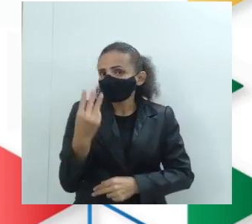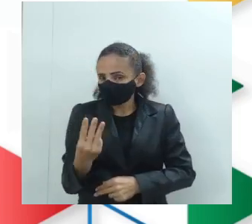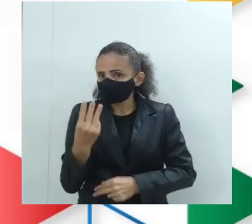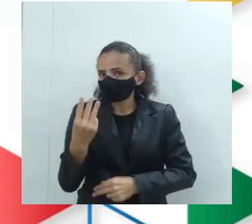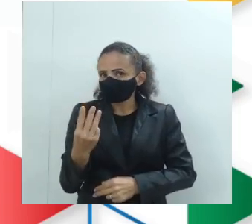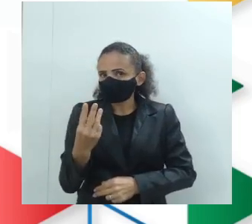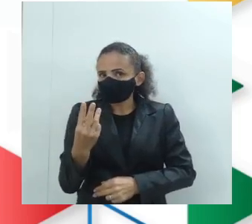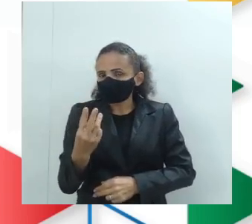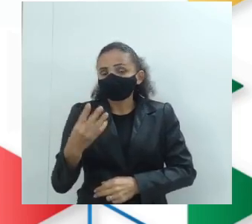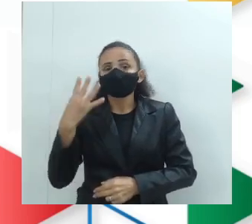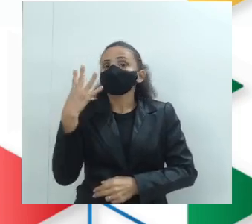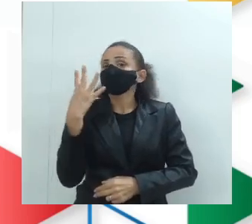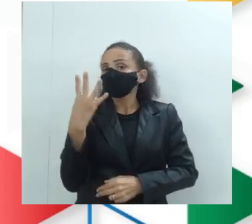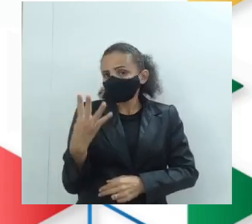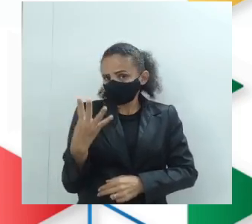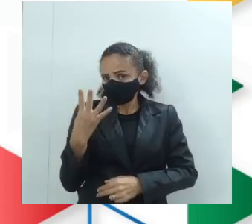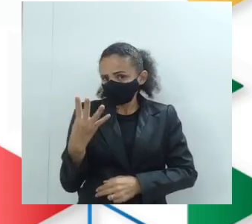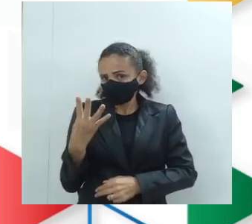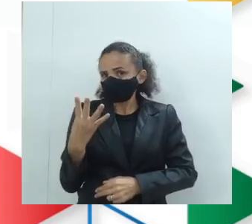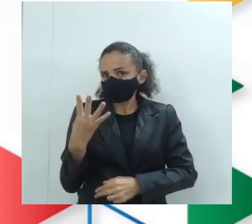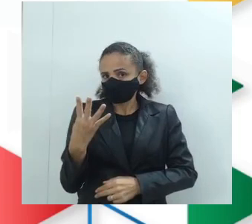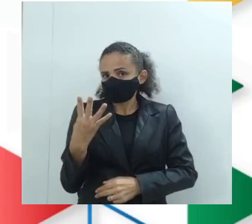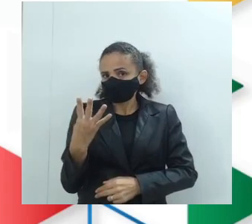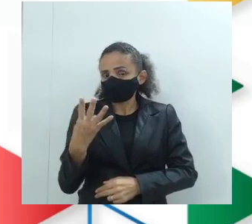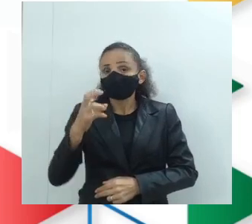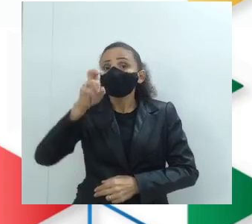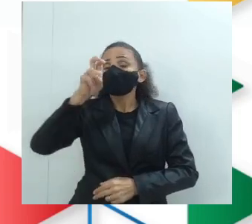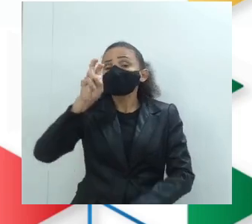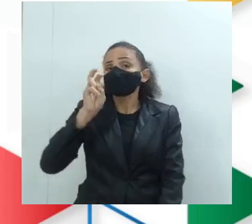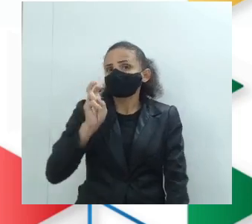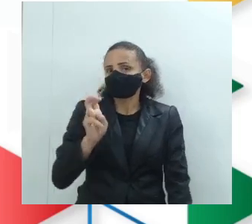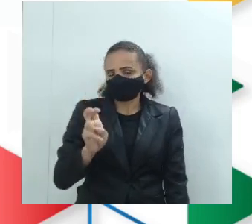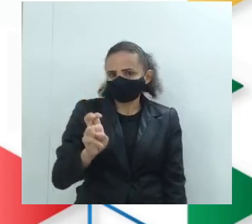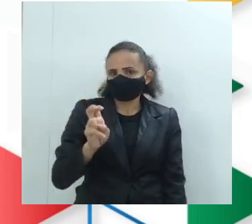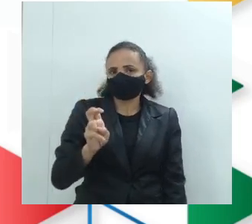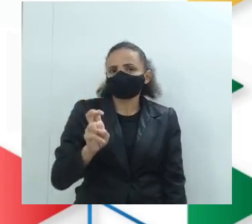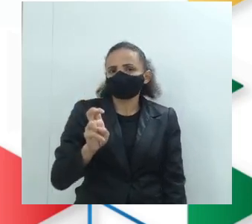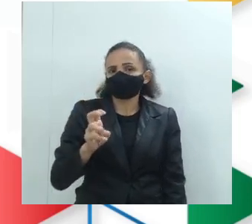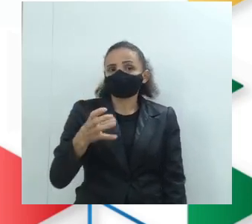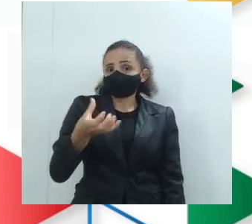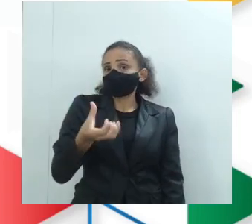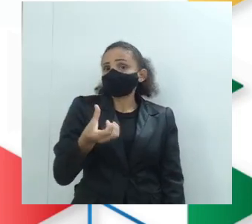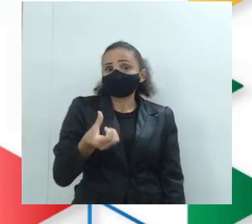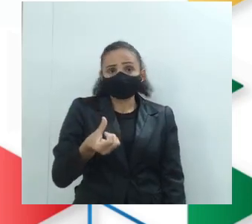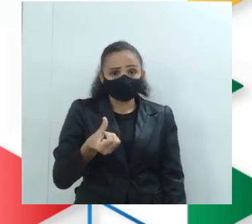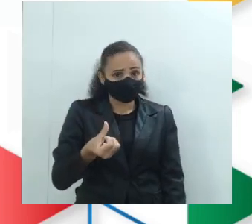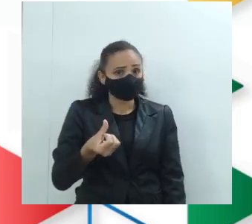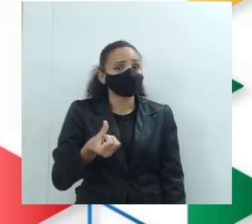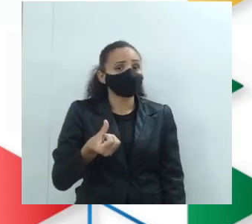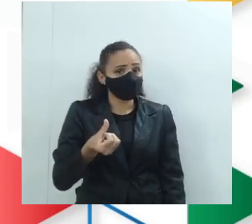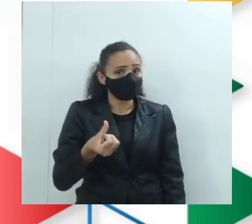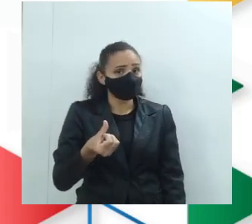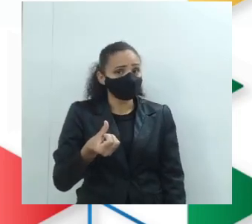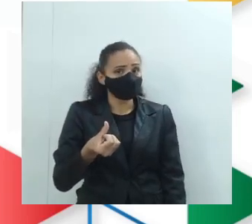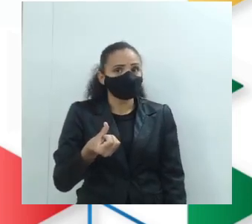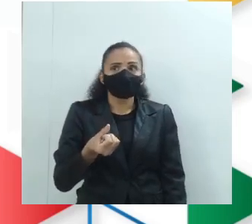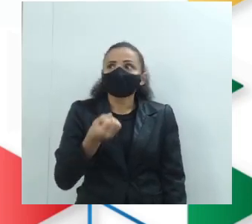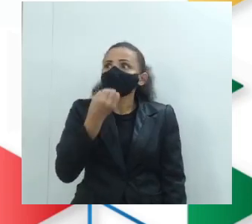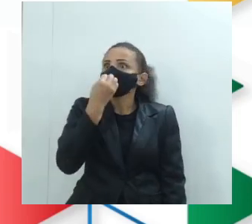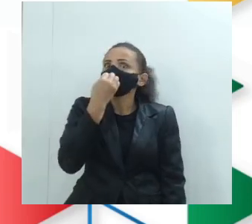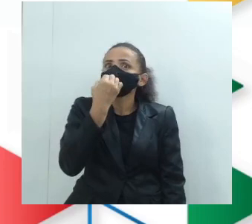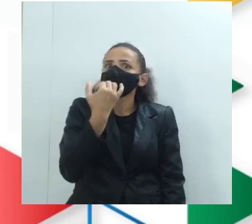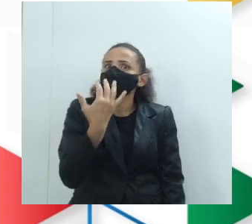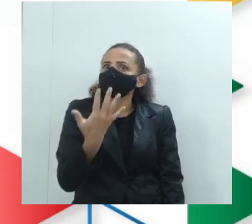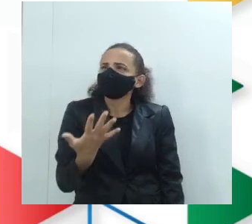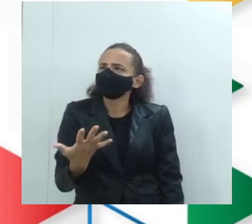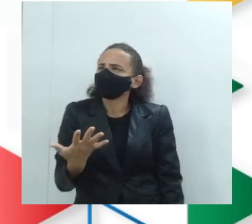simetria, quatro eixos de simetria, 5 eixos de simetria, 6 eixos de simetrias. Caramba, professor,